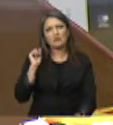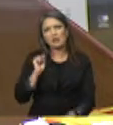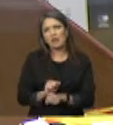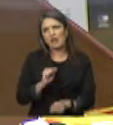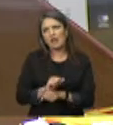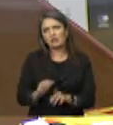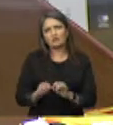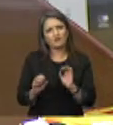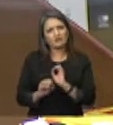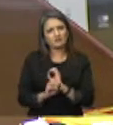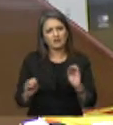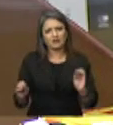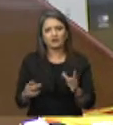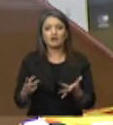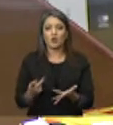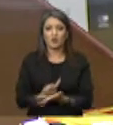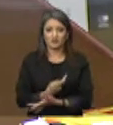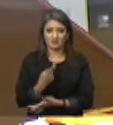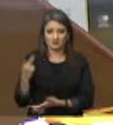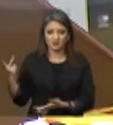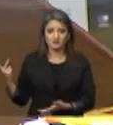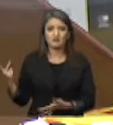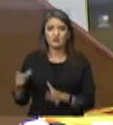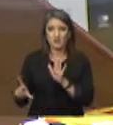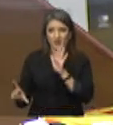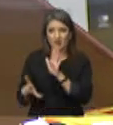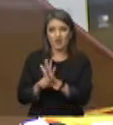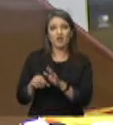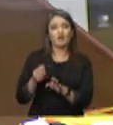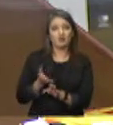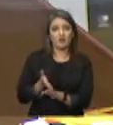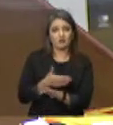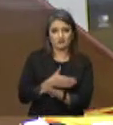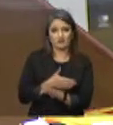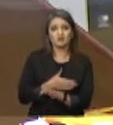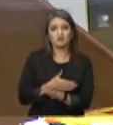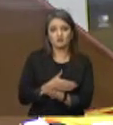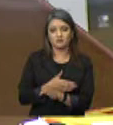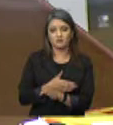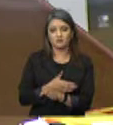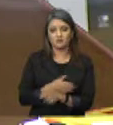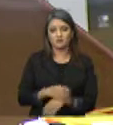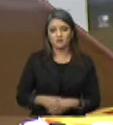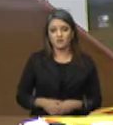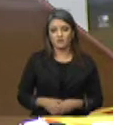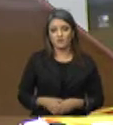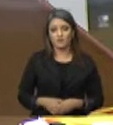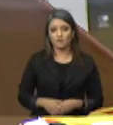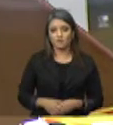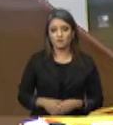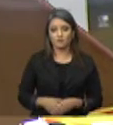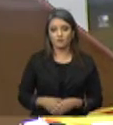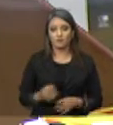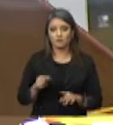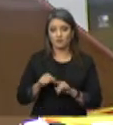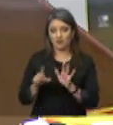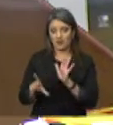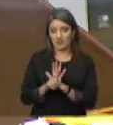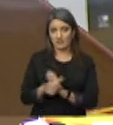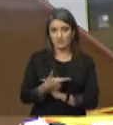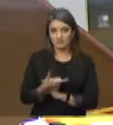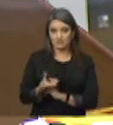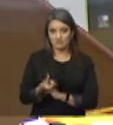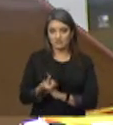que se que se configuram antes mesmo da entrada em vigor da Lei 14230 2021 e se deu em 26de outubro